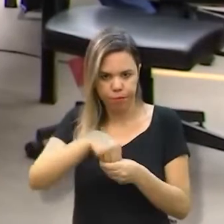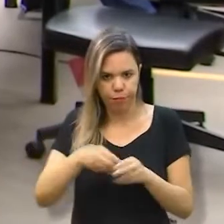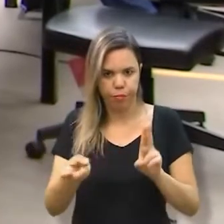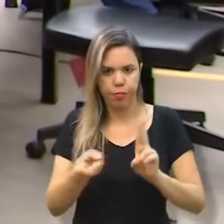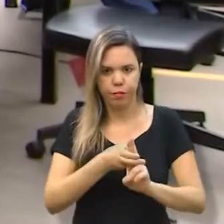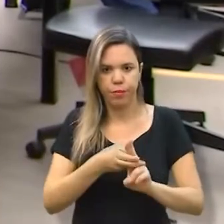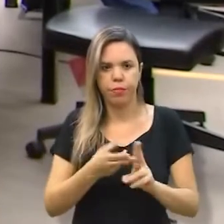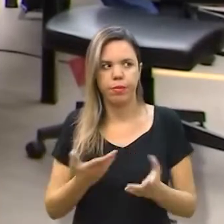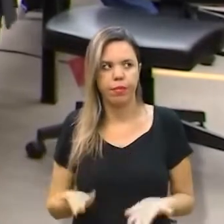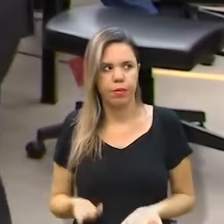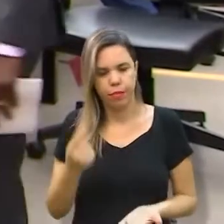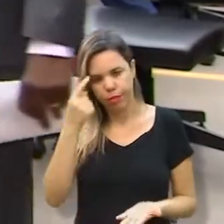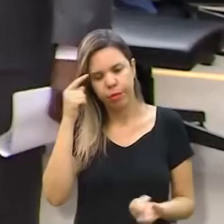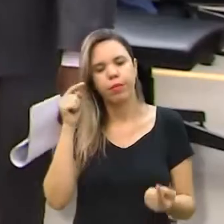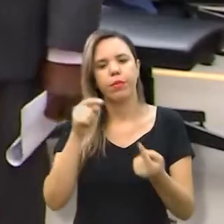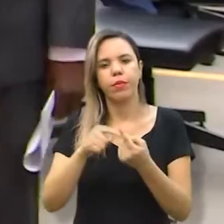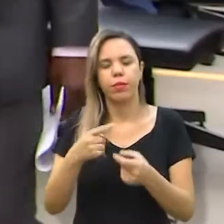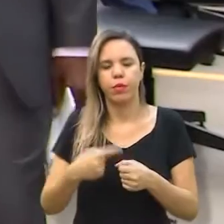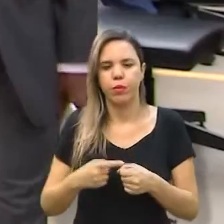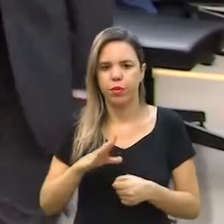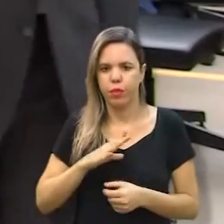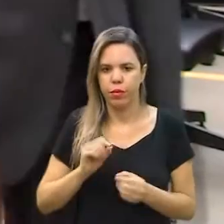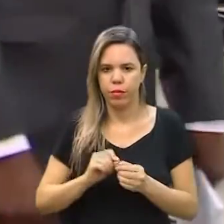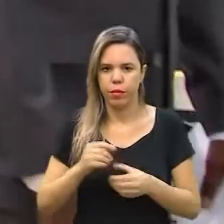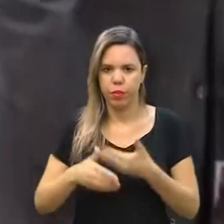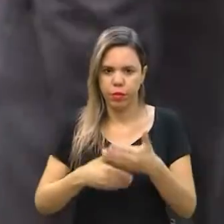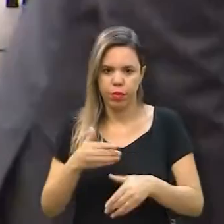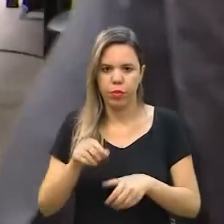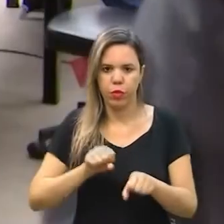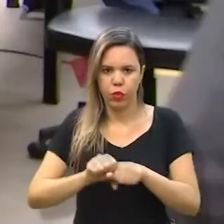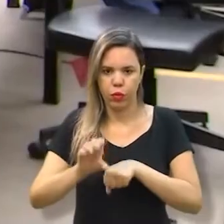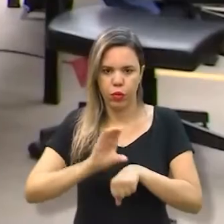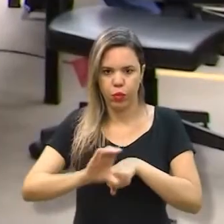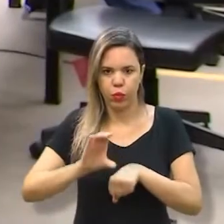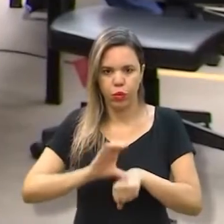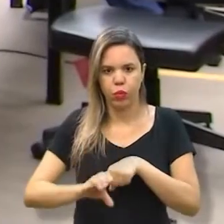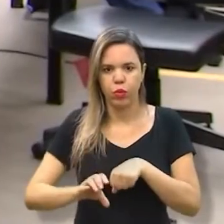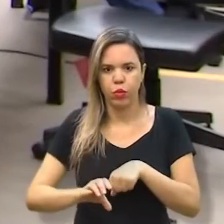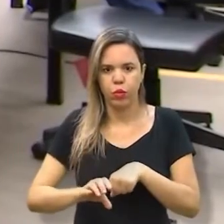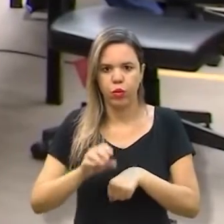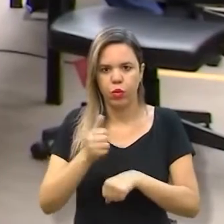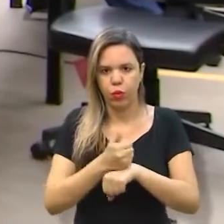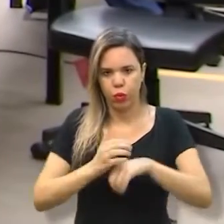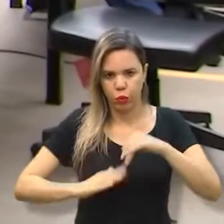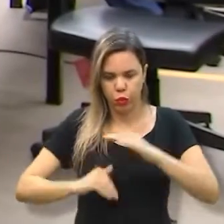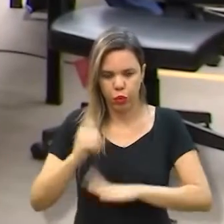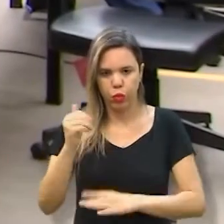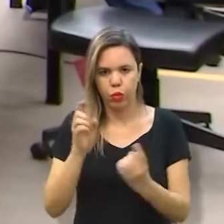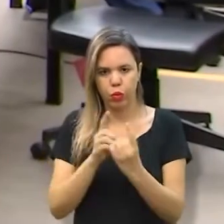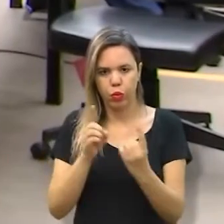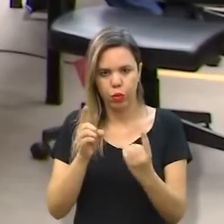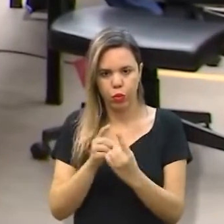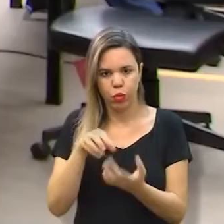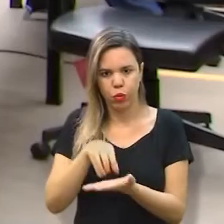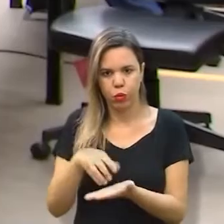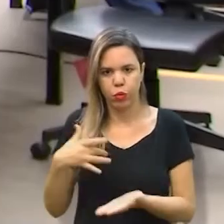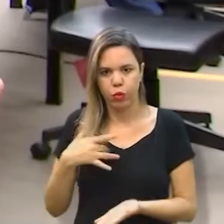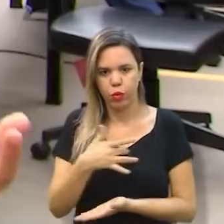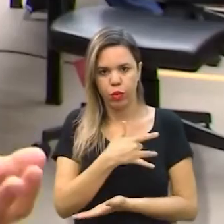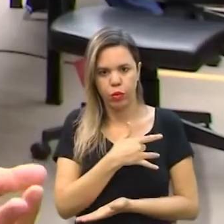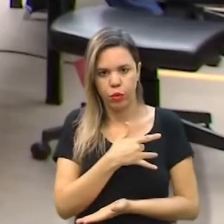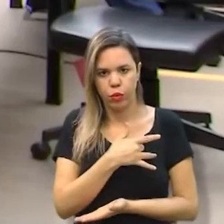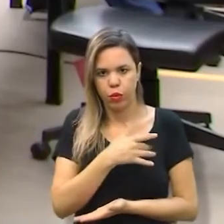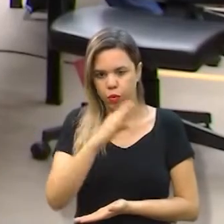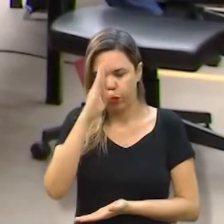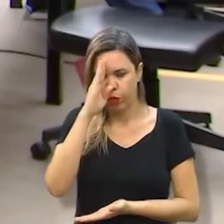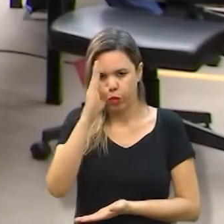está dentro do SUS, e a ideia é que o município faça processos de formação com os profissionais que atendem no centro de